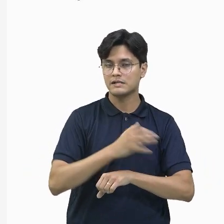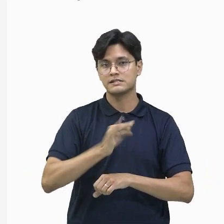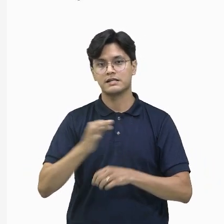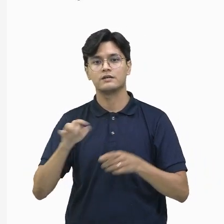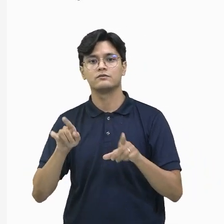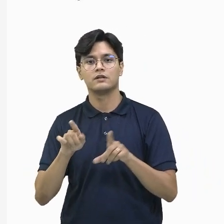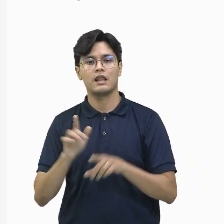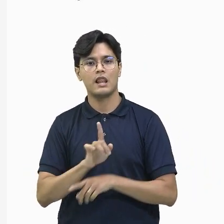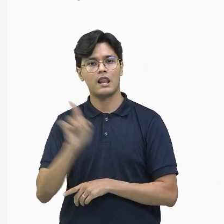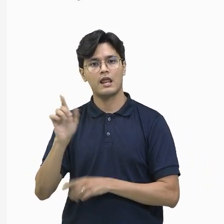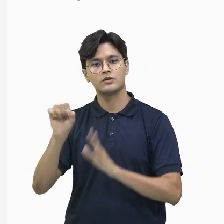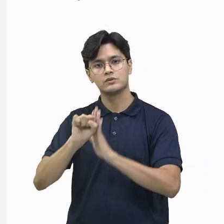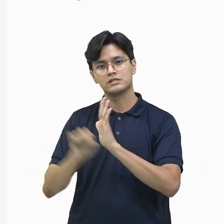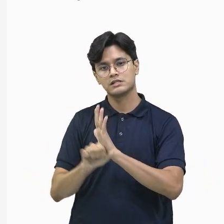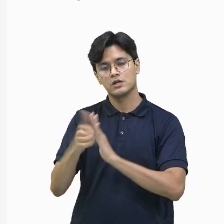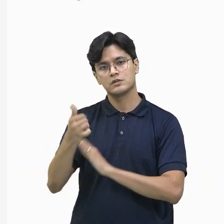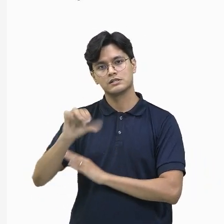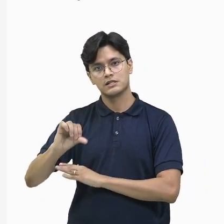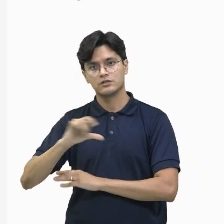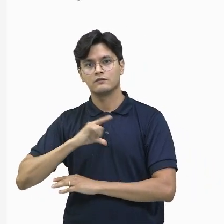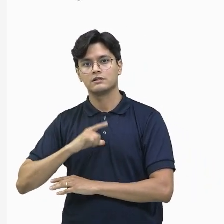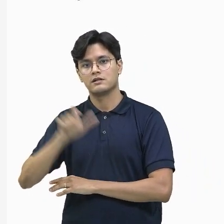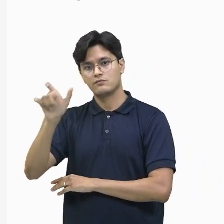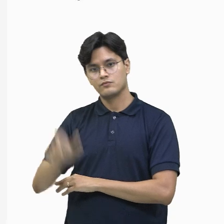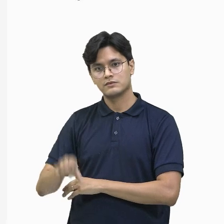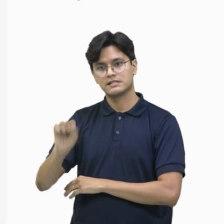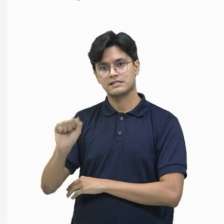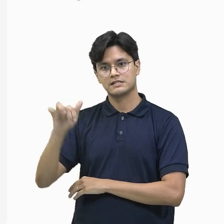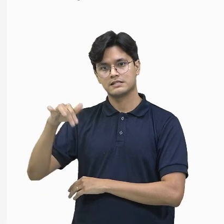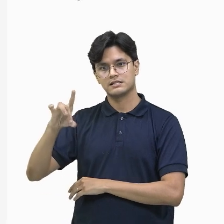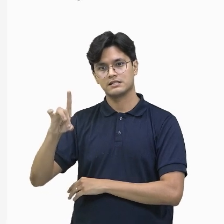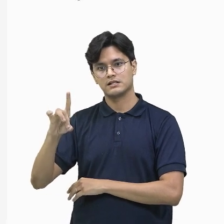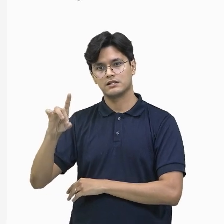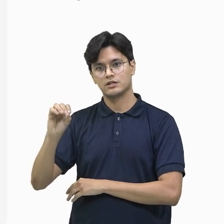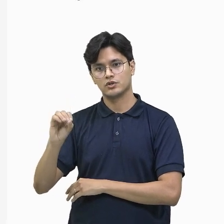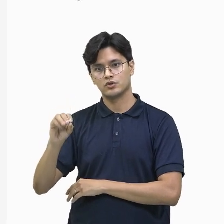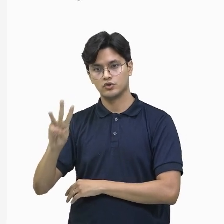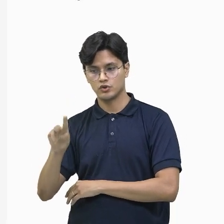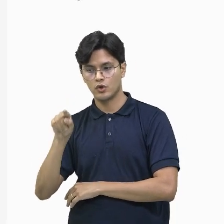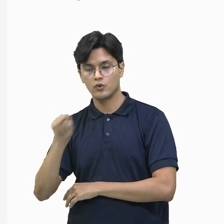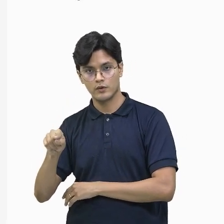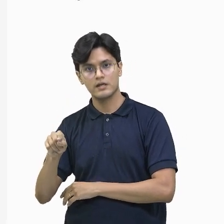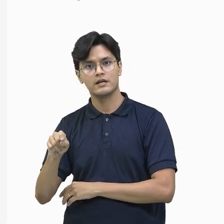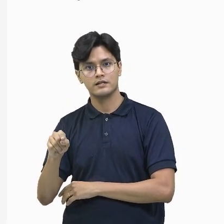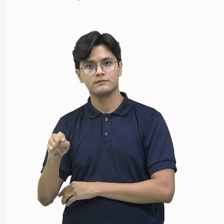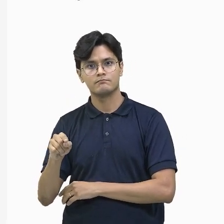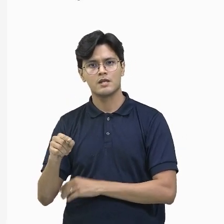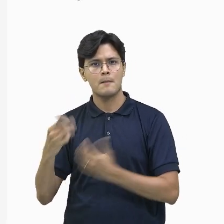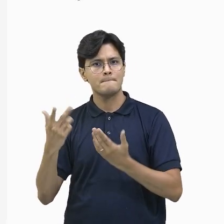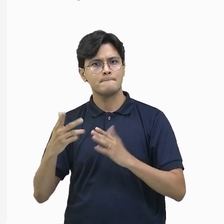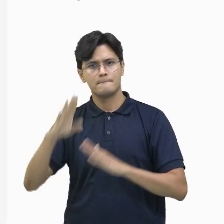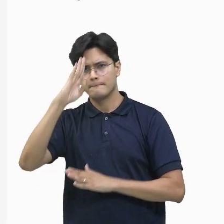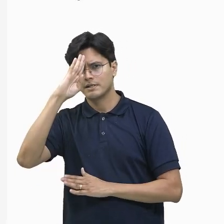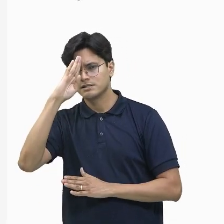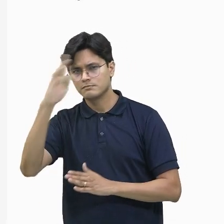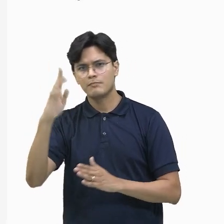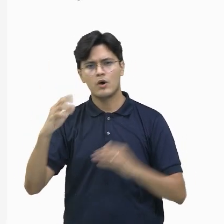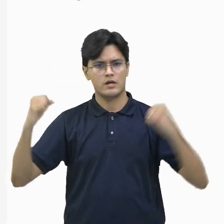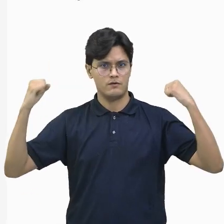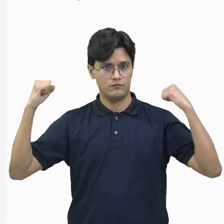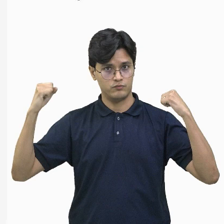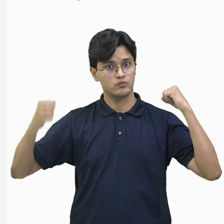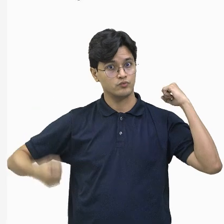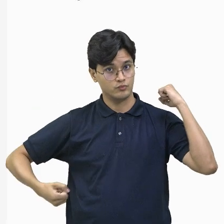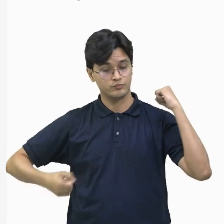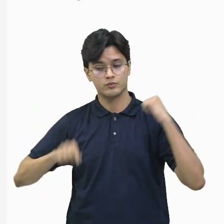Sandon, considerado o pai do fisiculturismo, popularizaram o levantamento de pesos. Passando um pouco mais